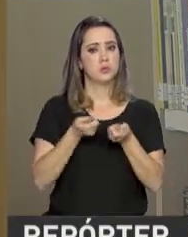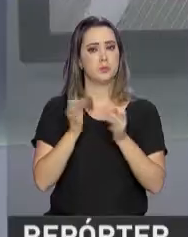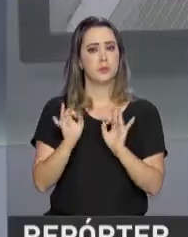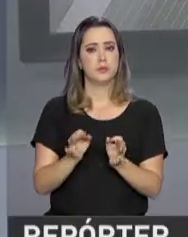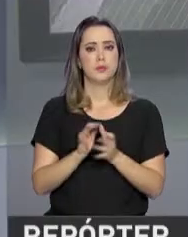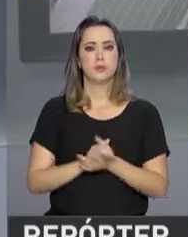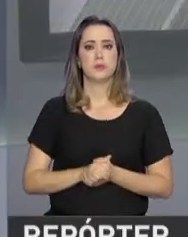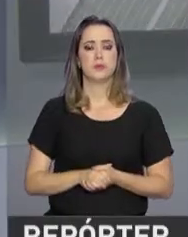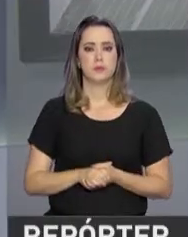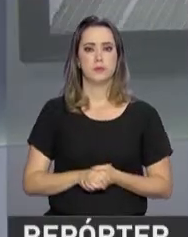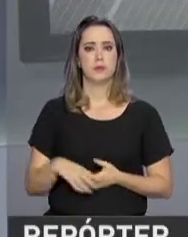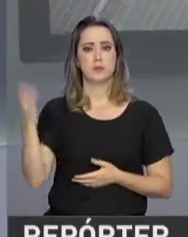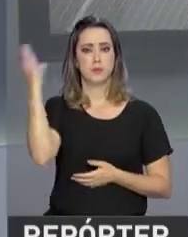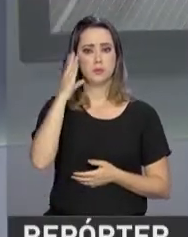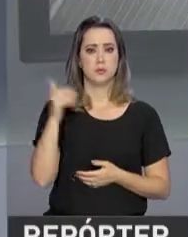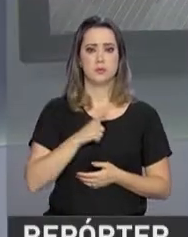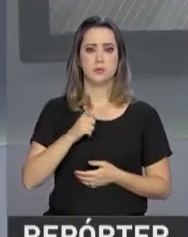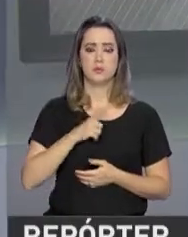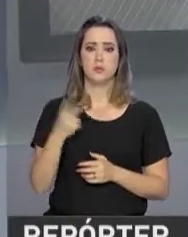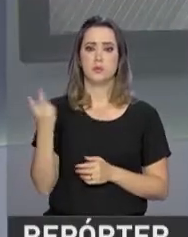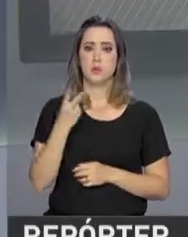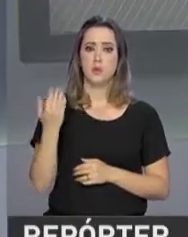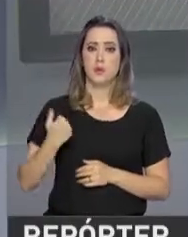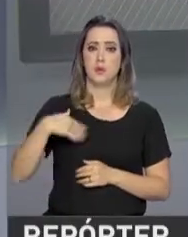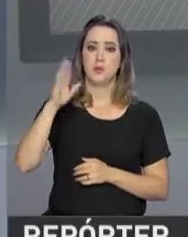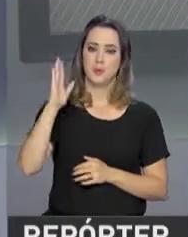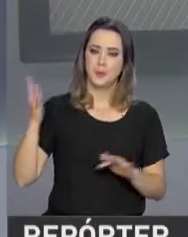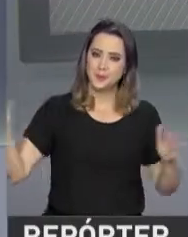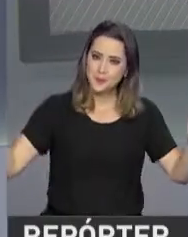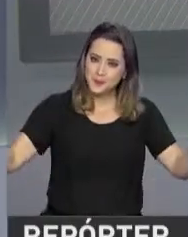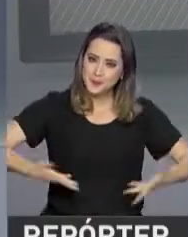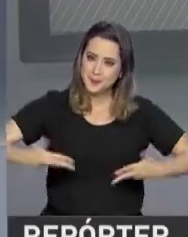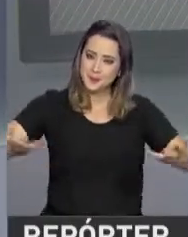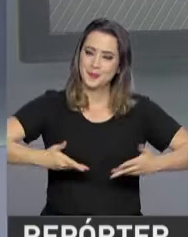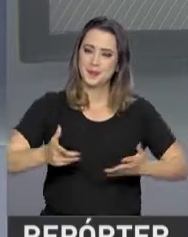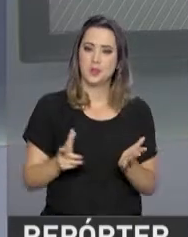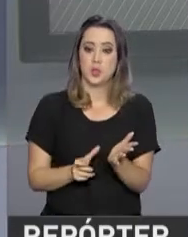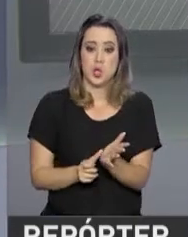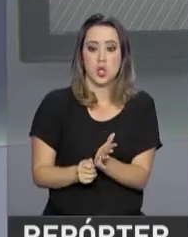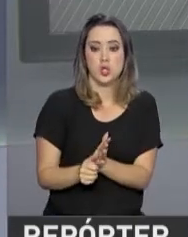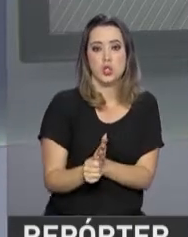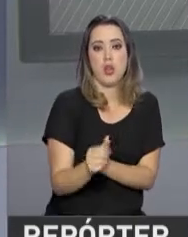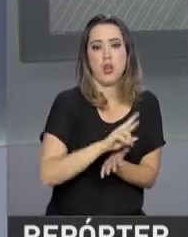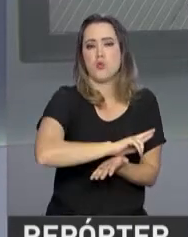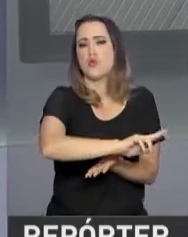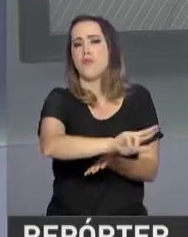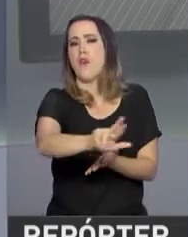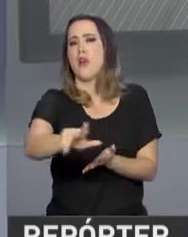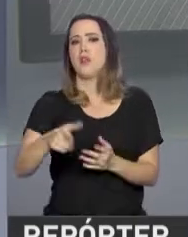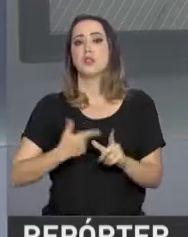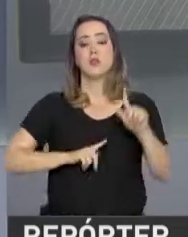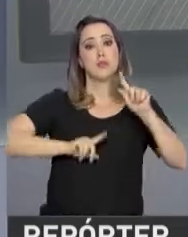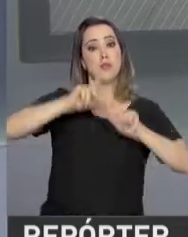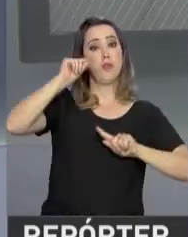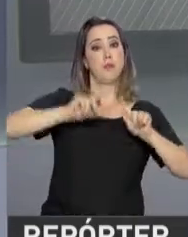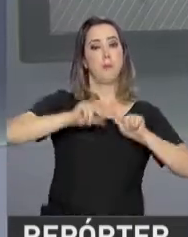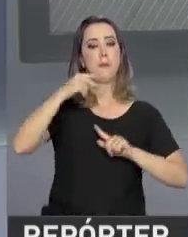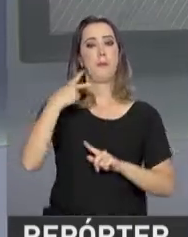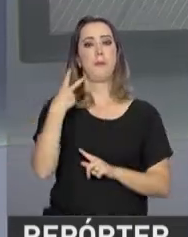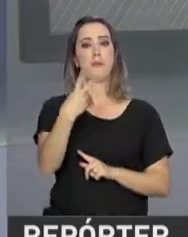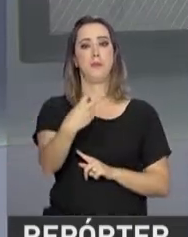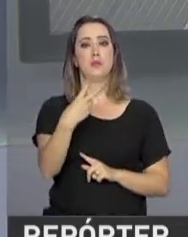controle. O Brasil deve ter a segunda maior colheita de grãos e registrar uma safra recorde de